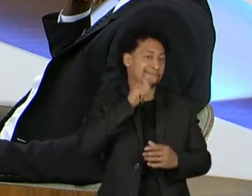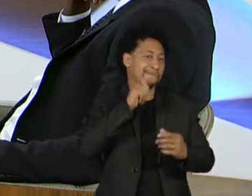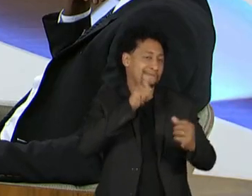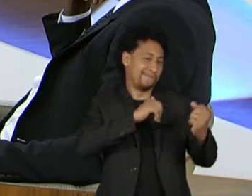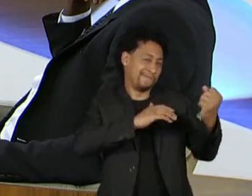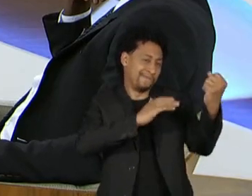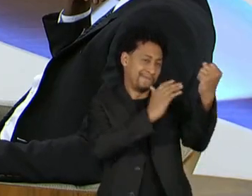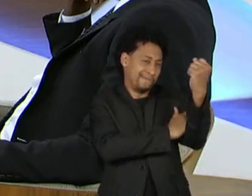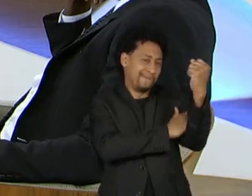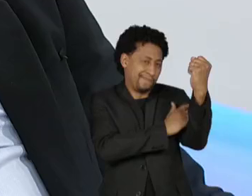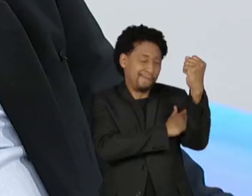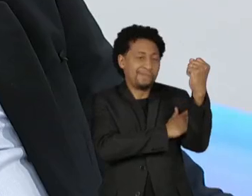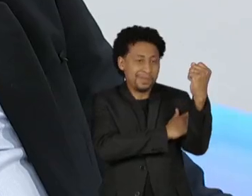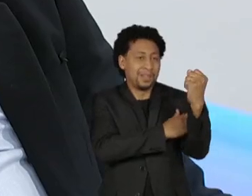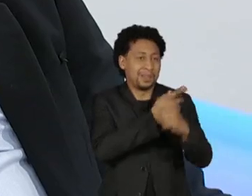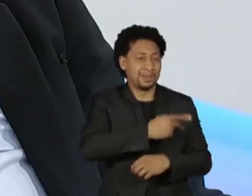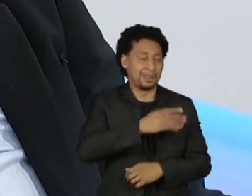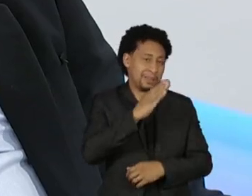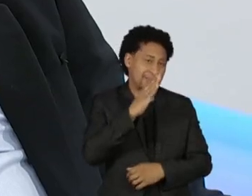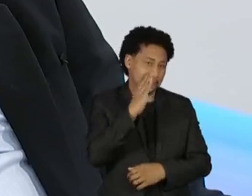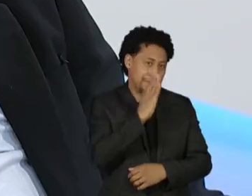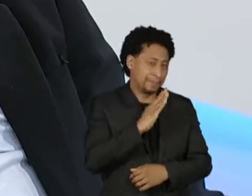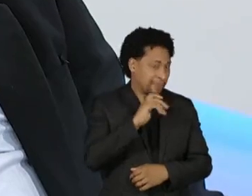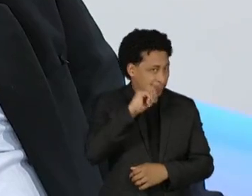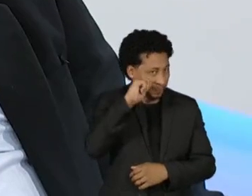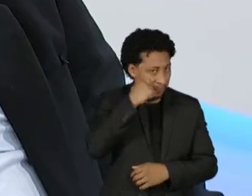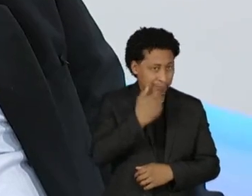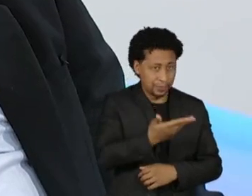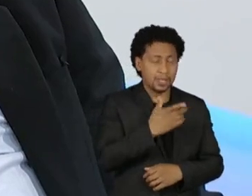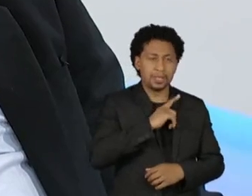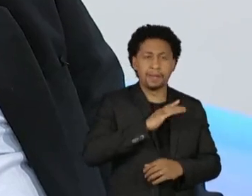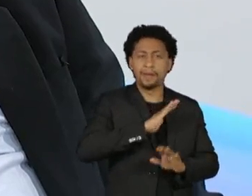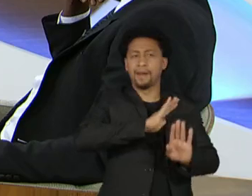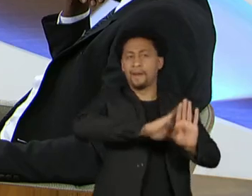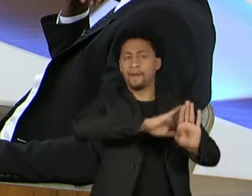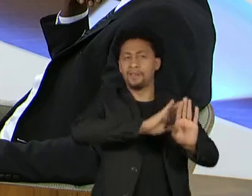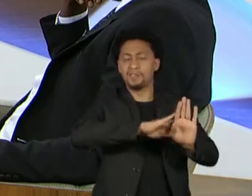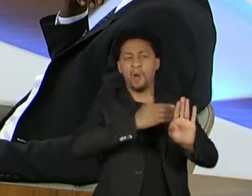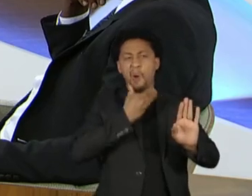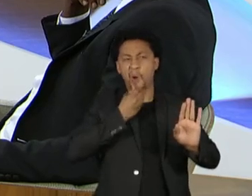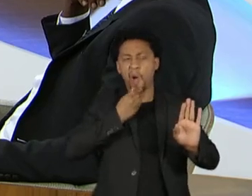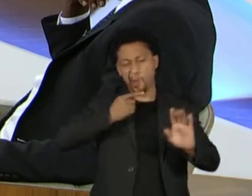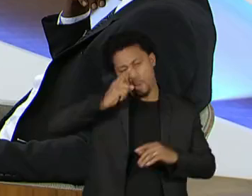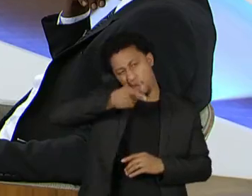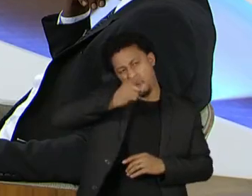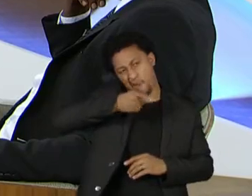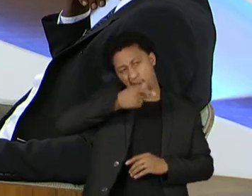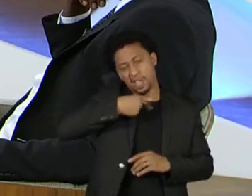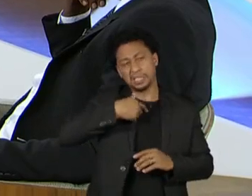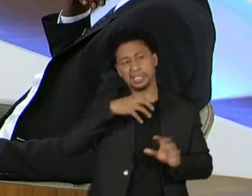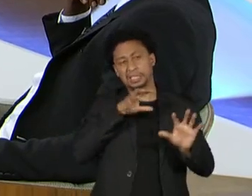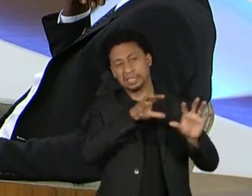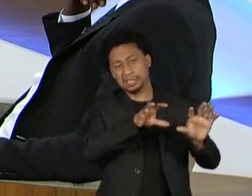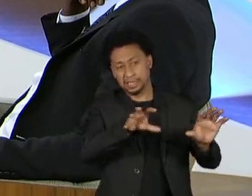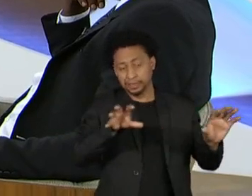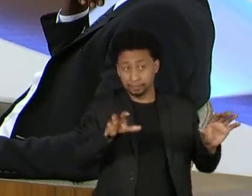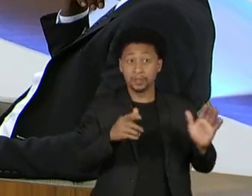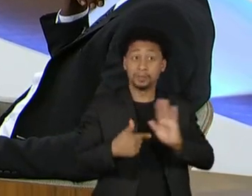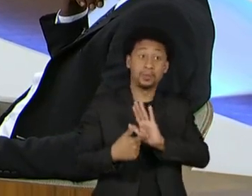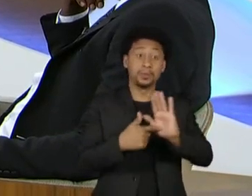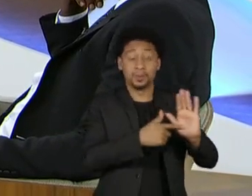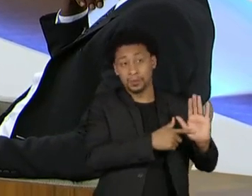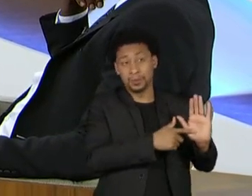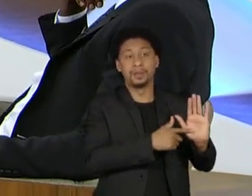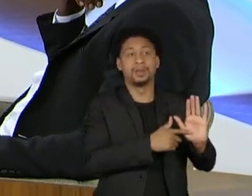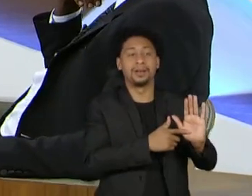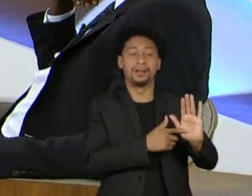músicas que são consideradas machistas e sexistas na forma como retratam a mulher e ele incluiu a amiga da minha mulher entre essas